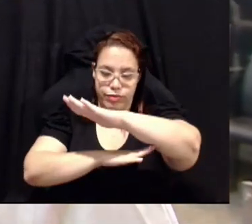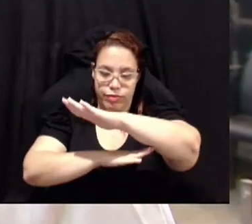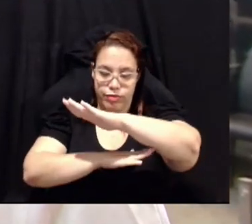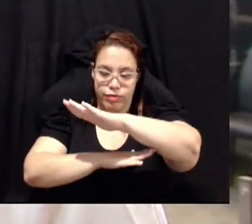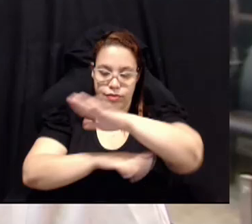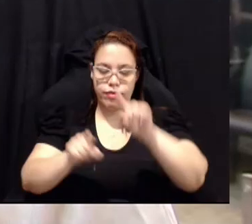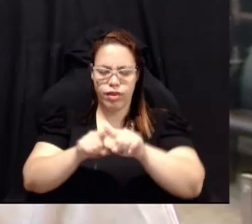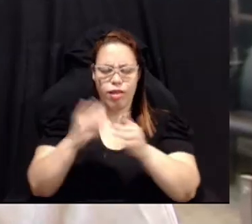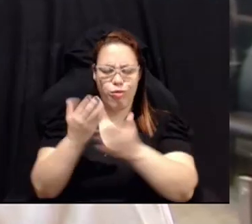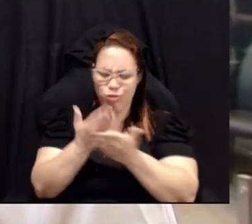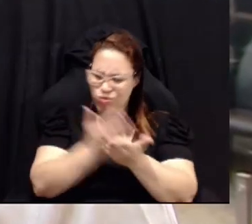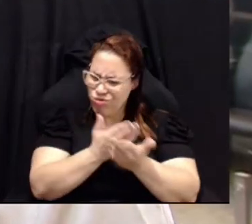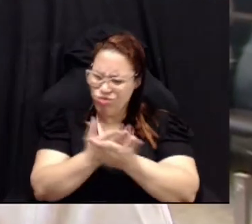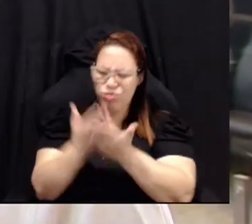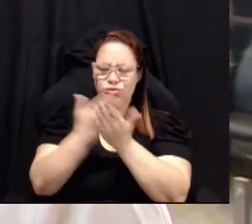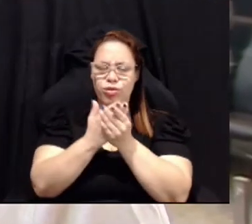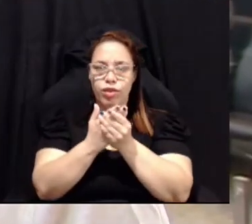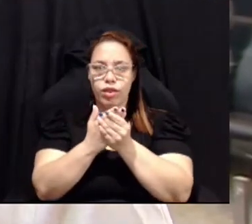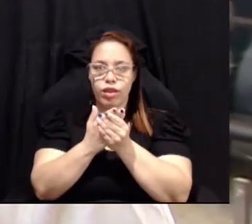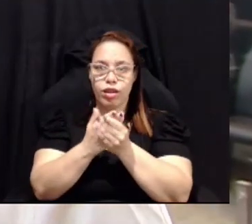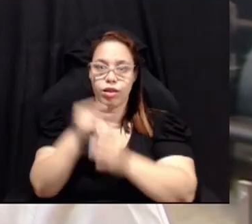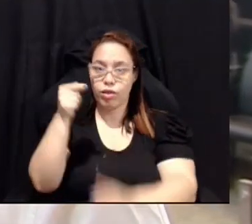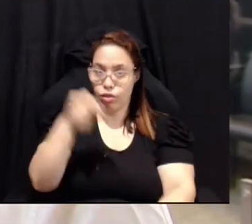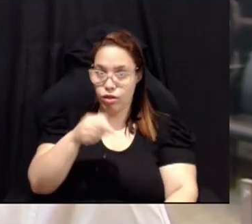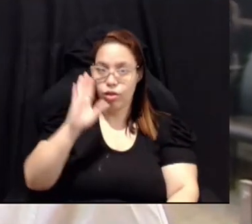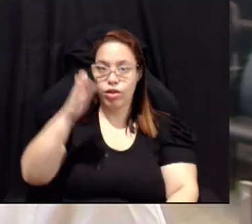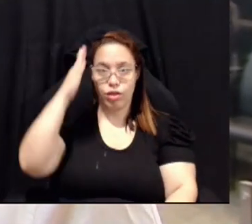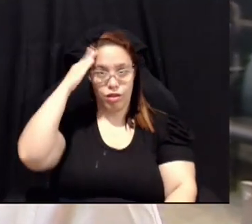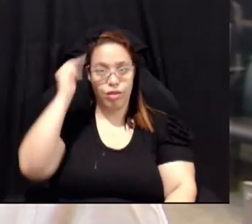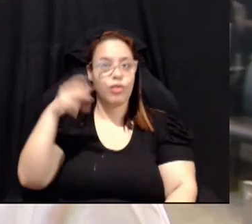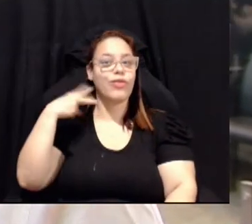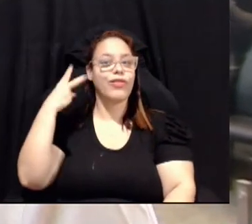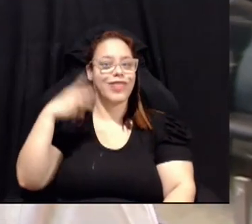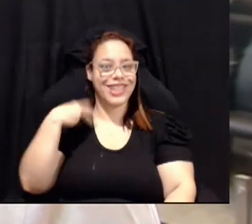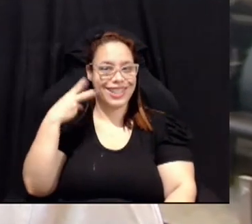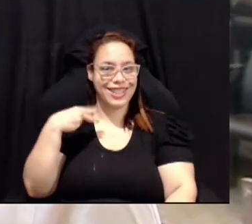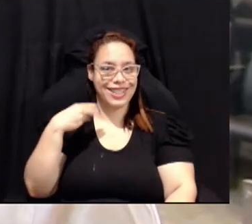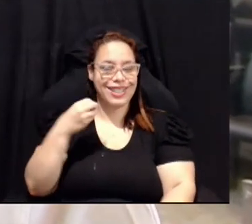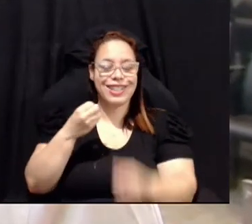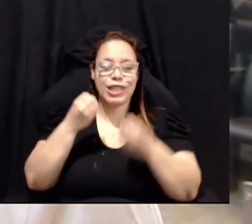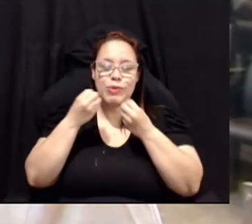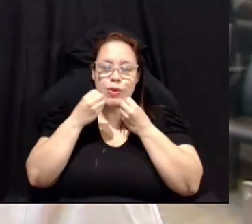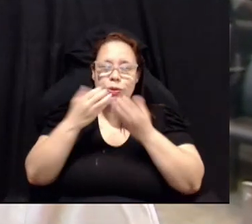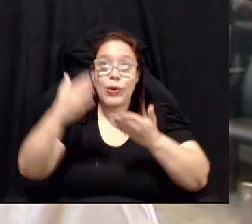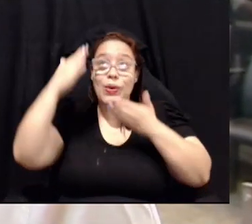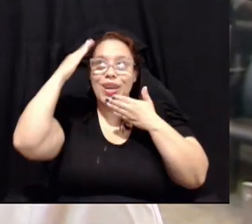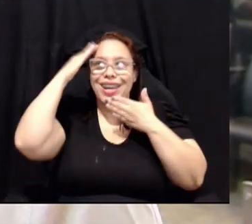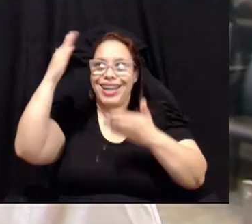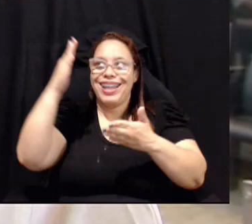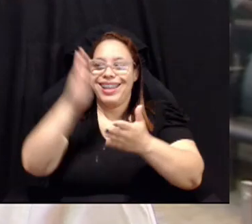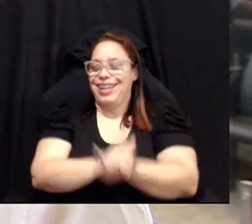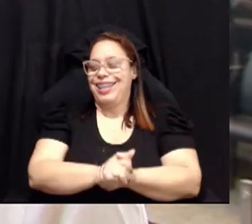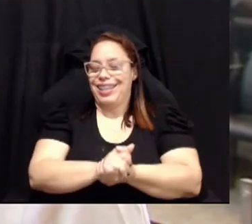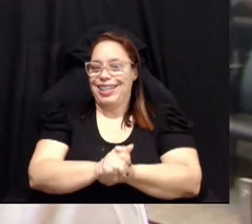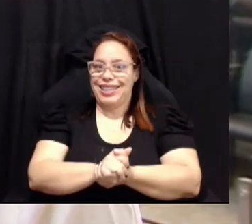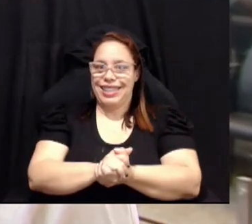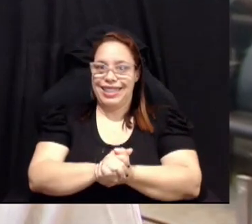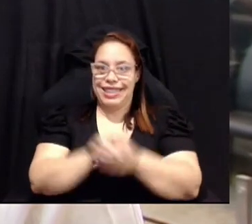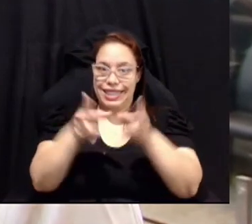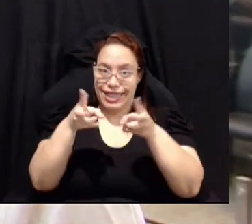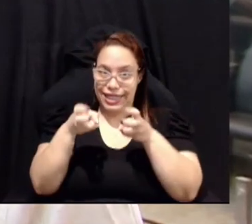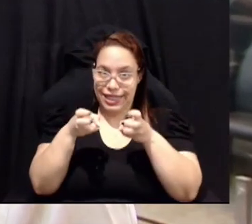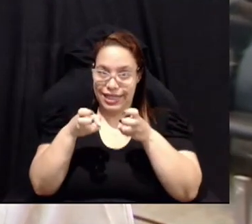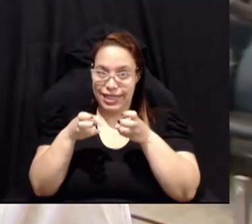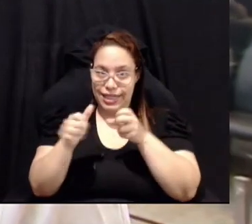muito para estarem aqui e já sabem de política. Então isso é muito gratificante da gente poder perceber que a gente pode ter um processo de